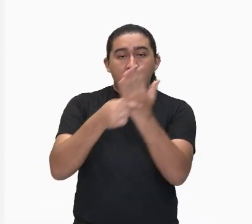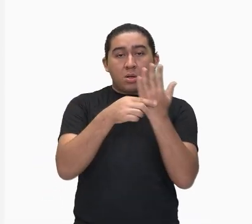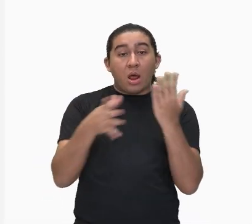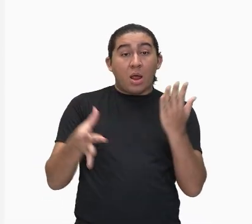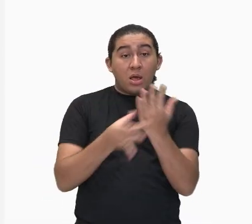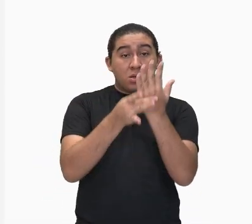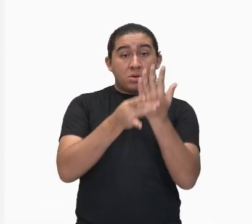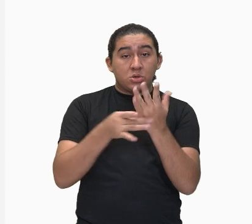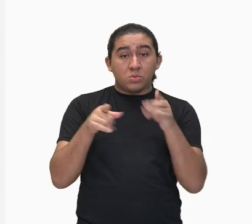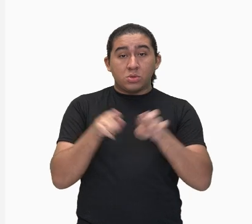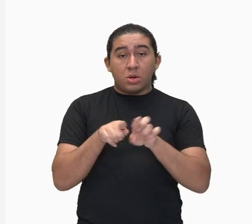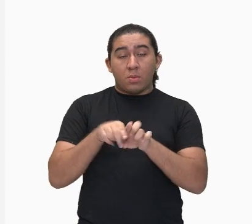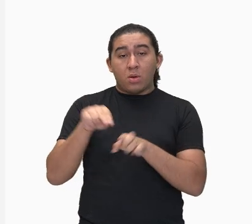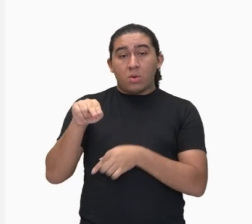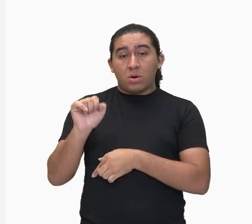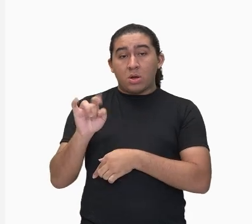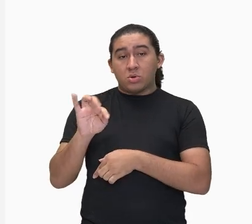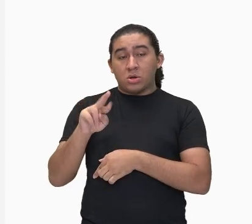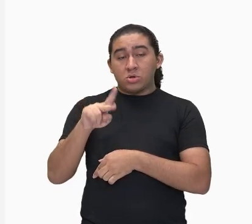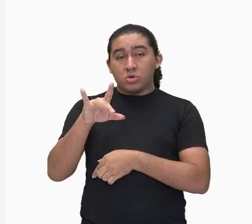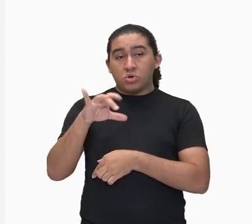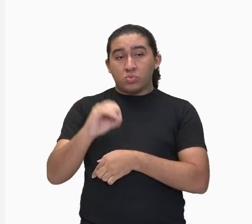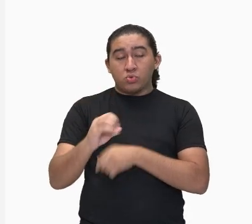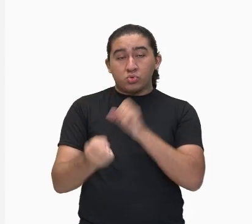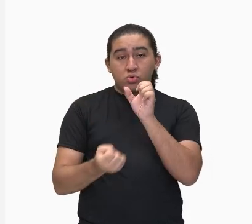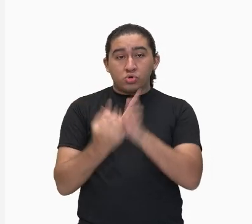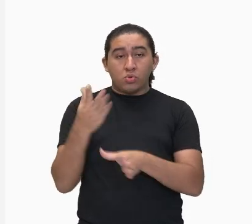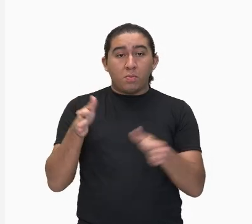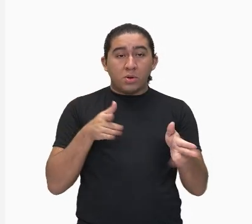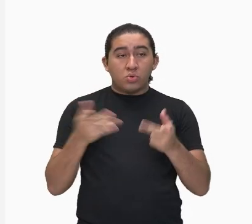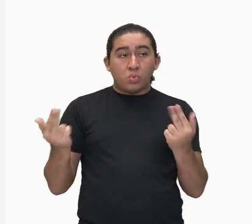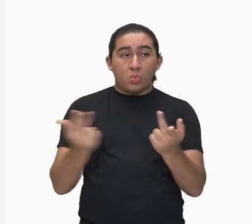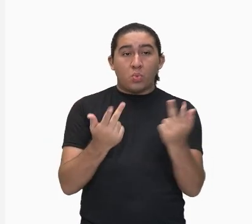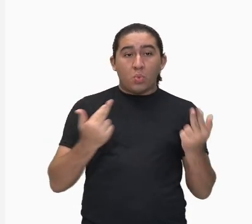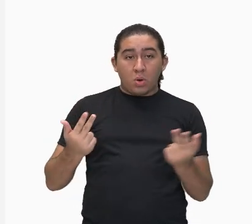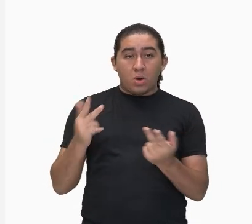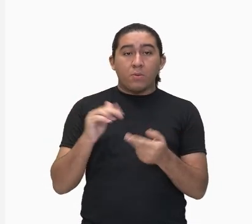aí a data. Olha, o realismo,